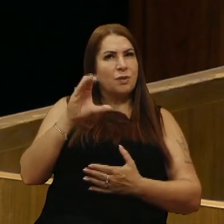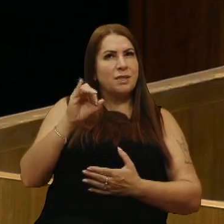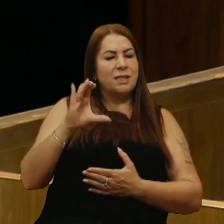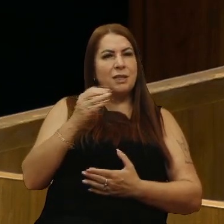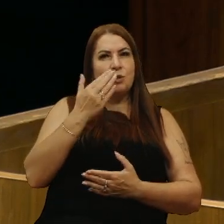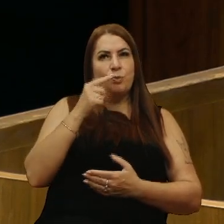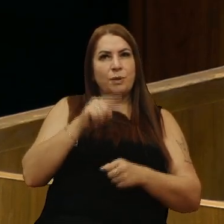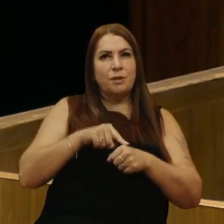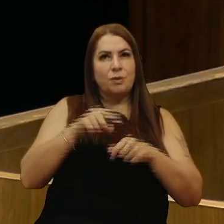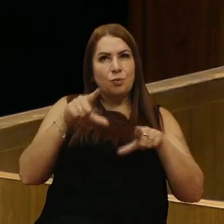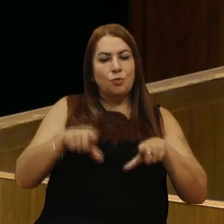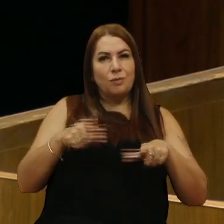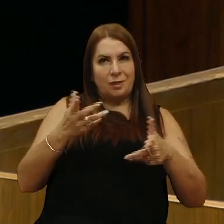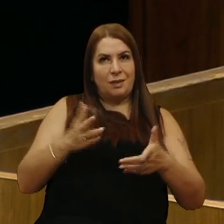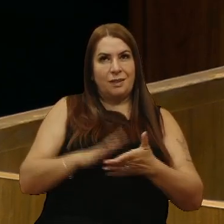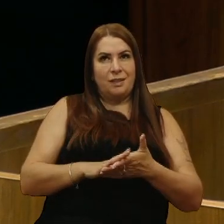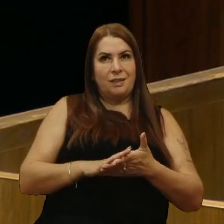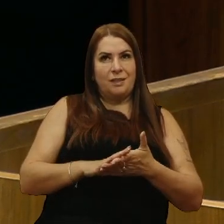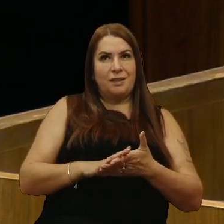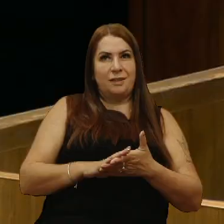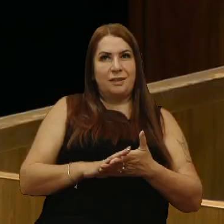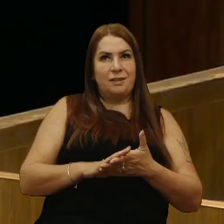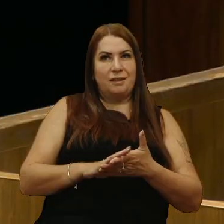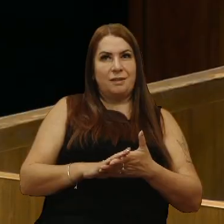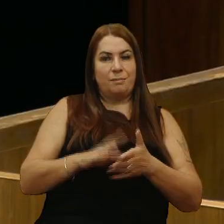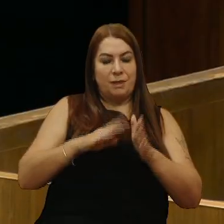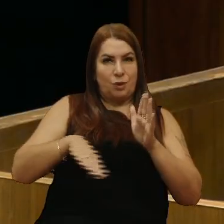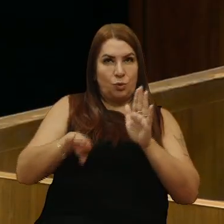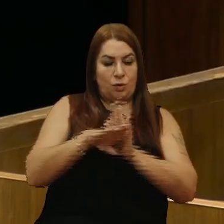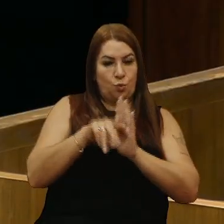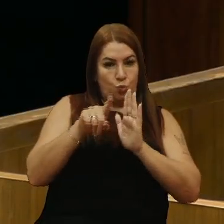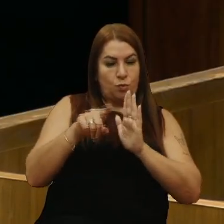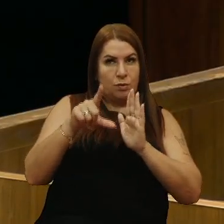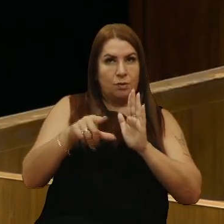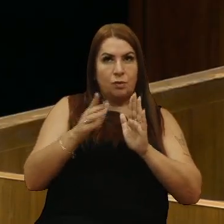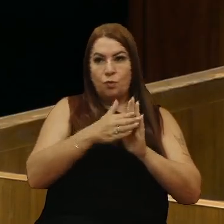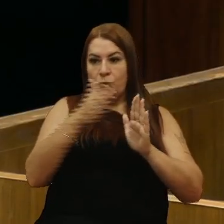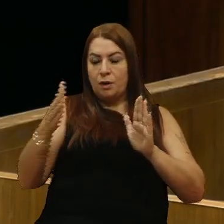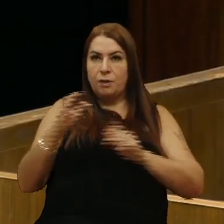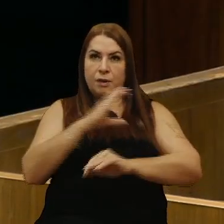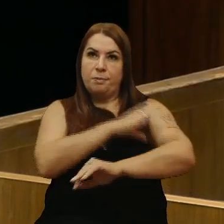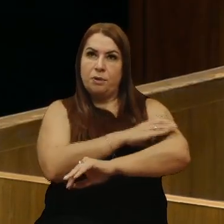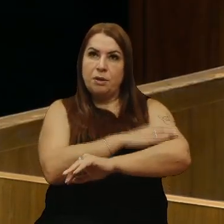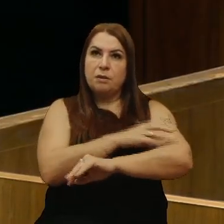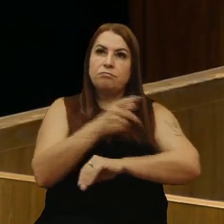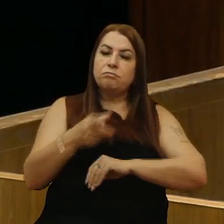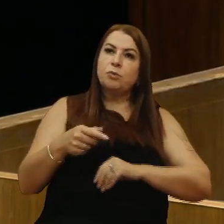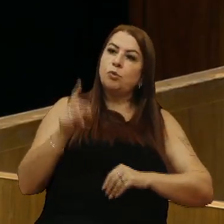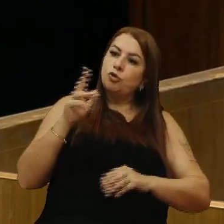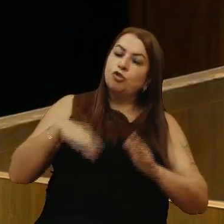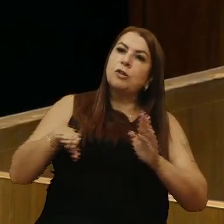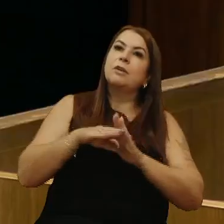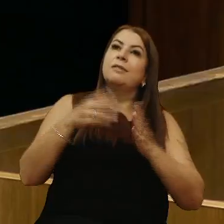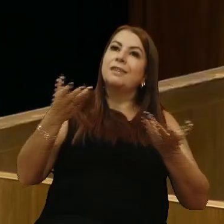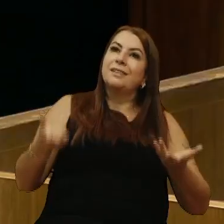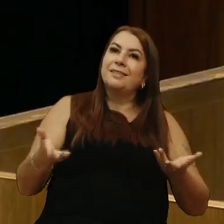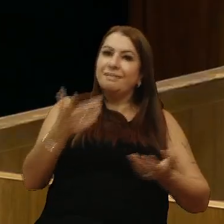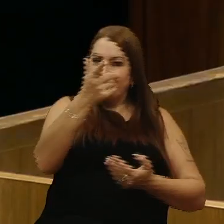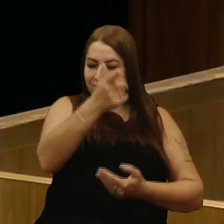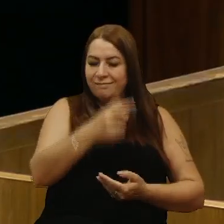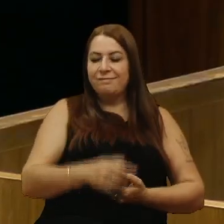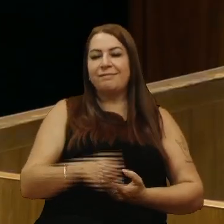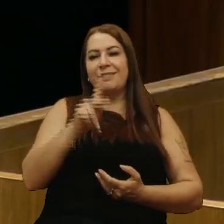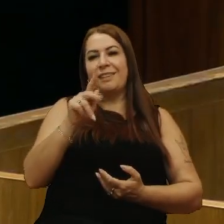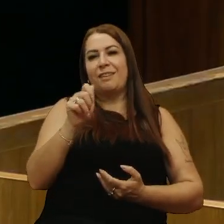tinha um local, vereador Cláudio, para estacionar. Do lado de uma caminhonete, eu estacionei. E aí, quando eu chego, quem é que estava lá?